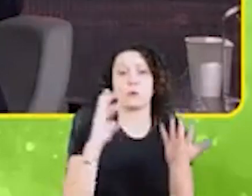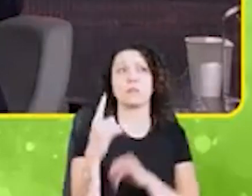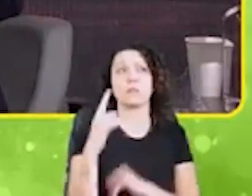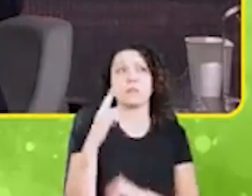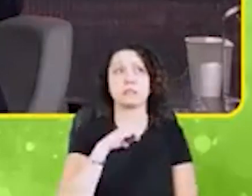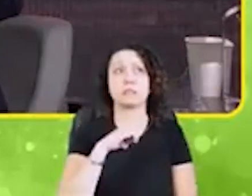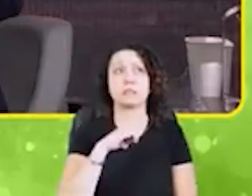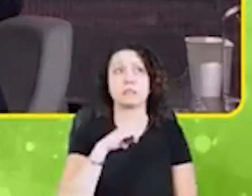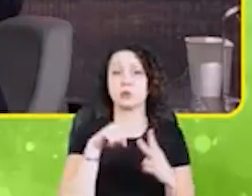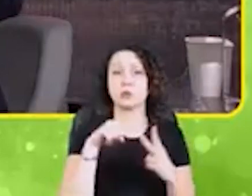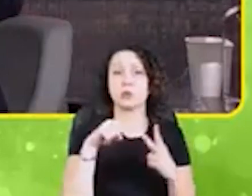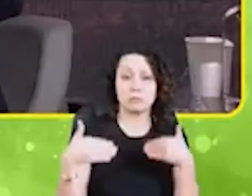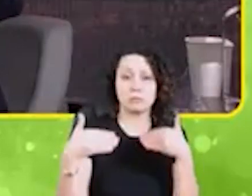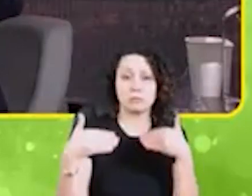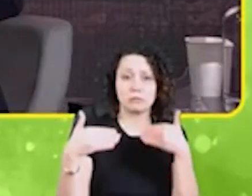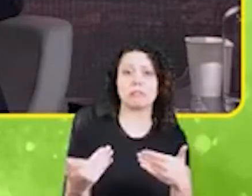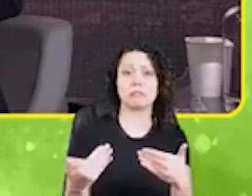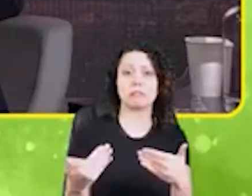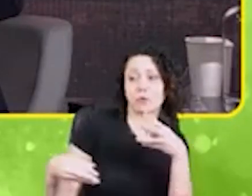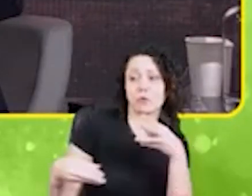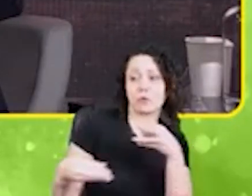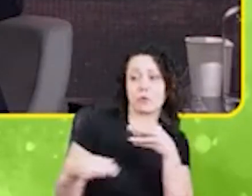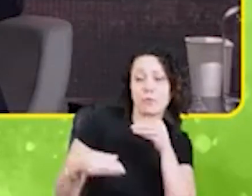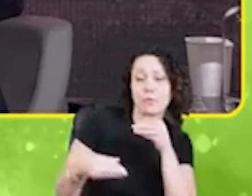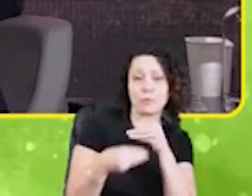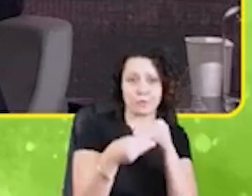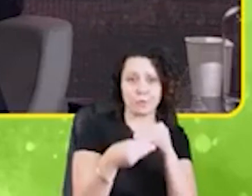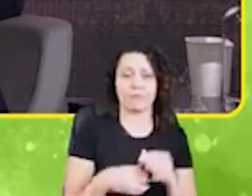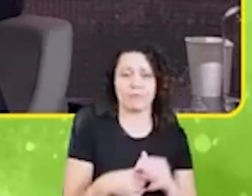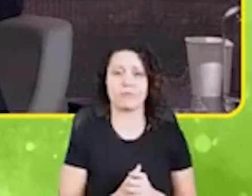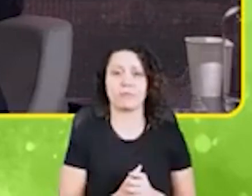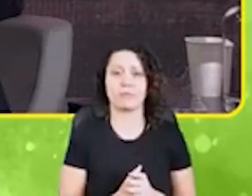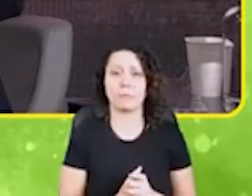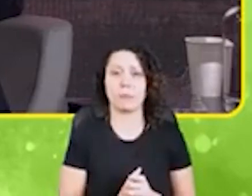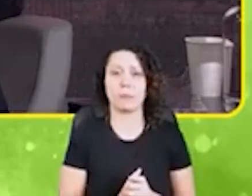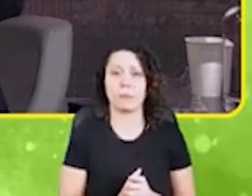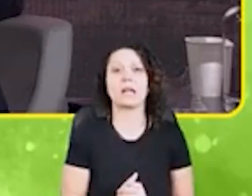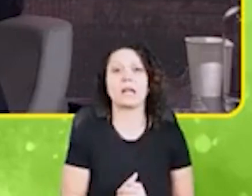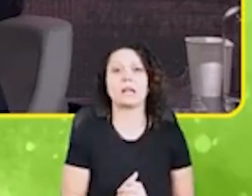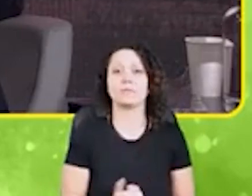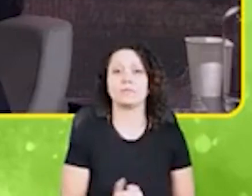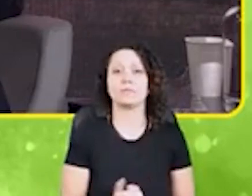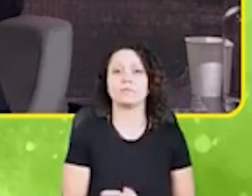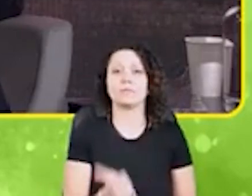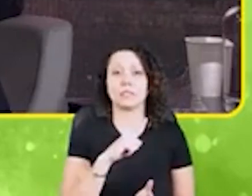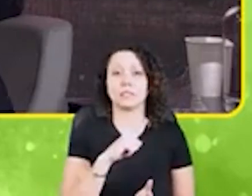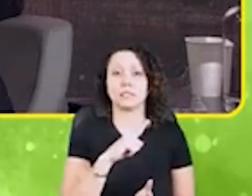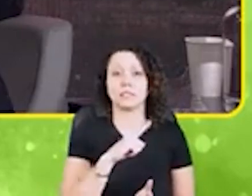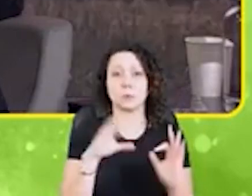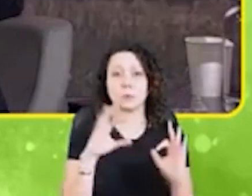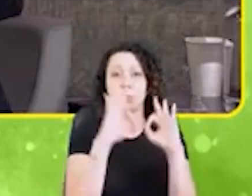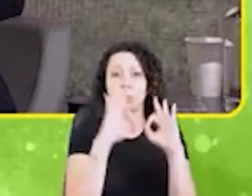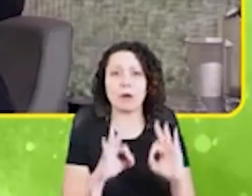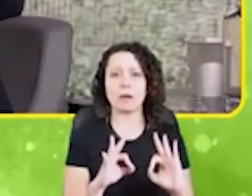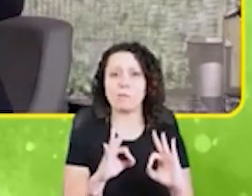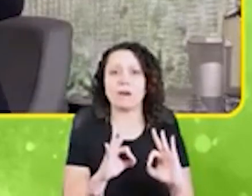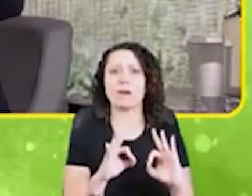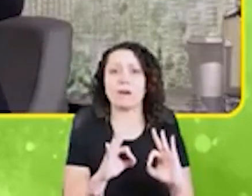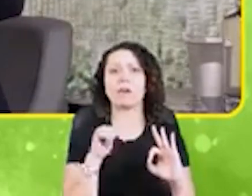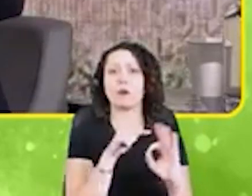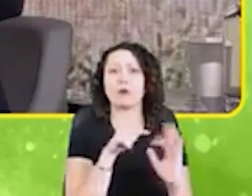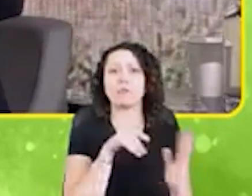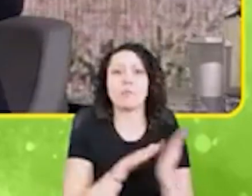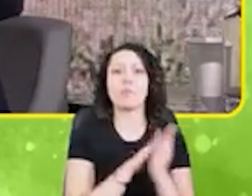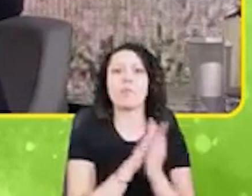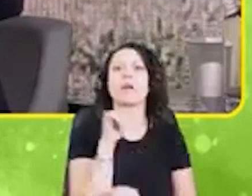agregados ao formato anterior com a publicação do programa de crescimento verde o sim adquiriu